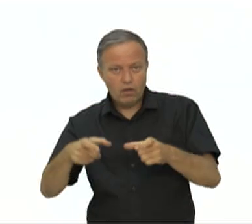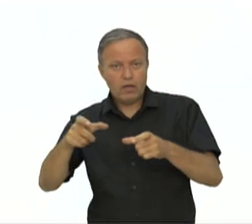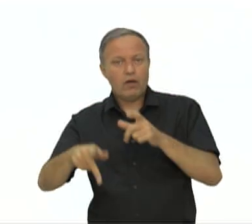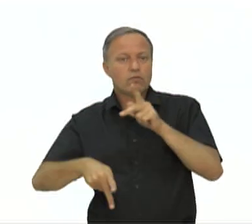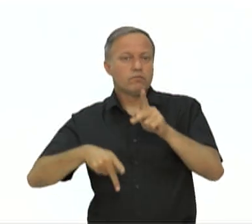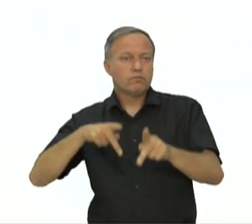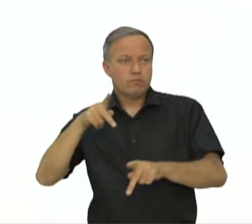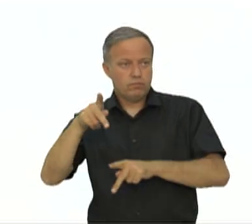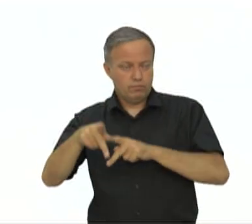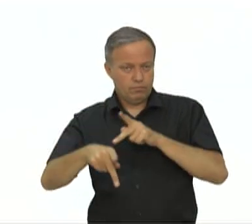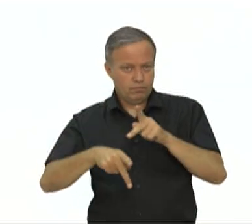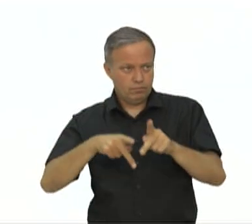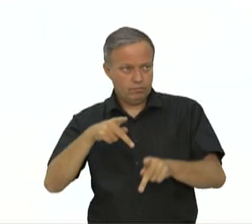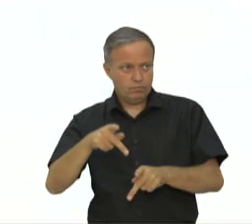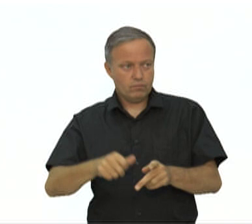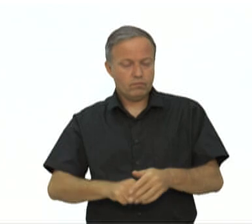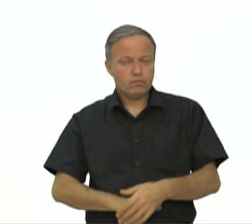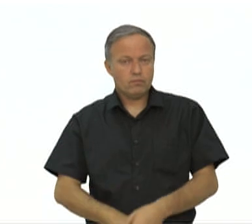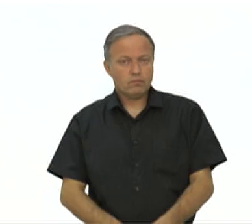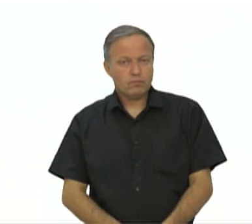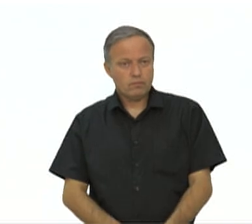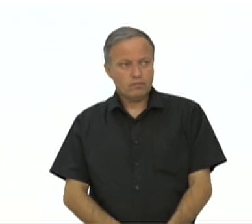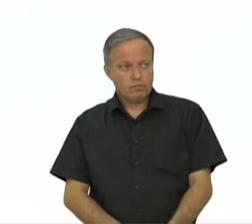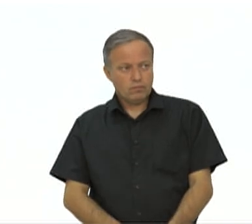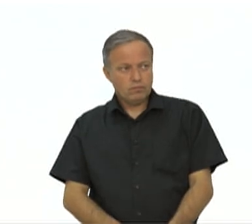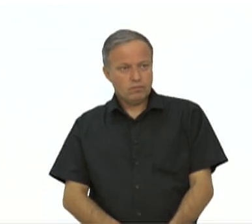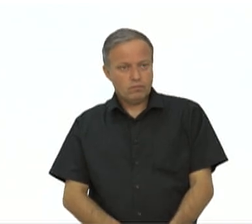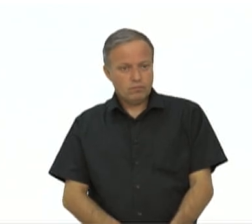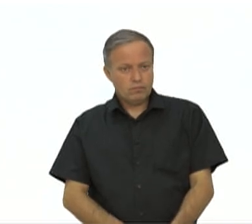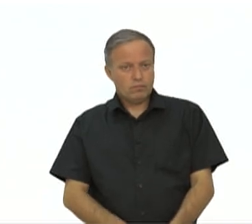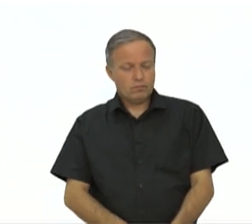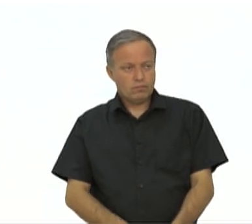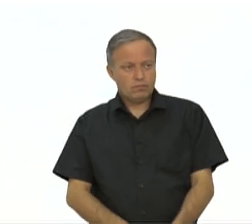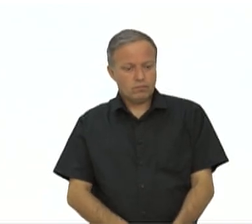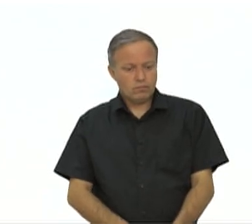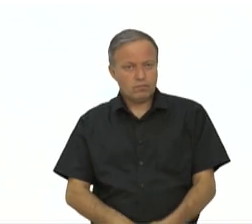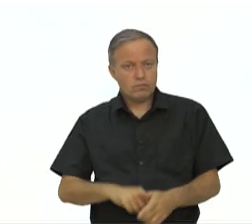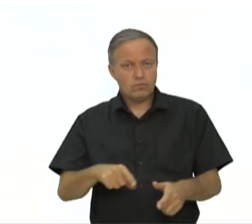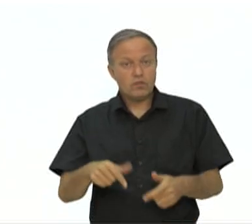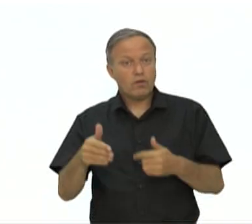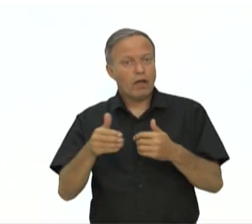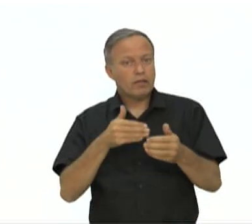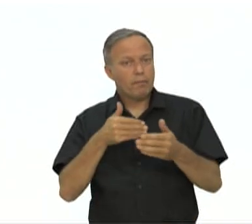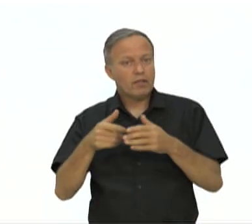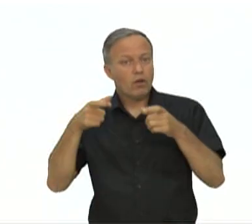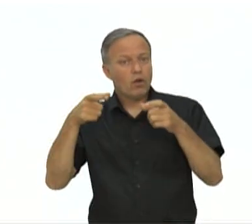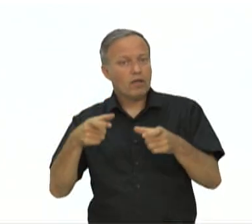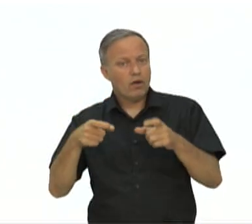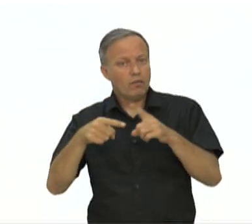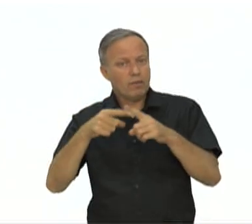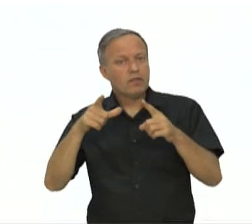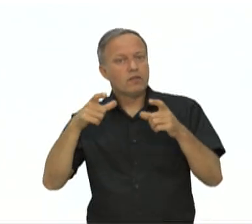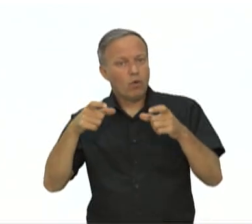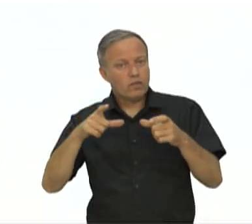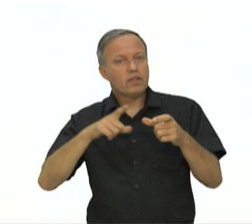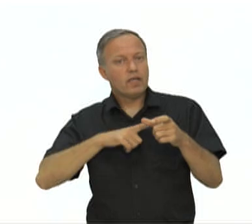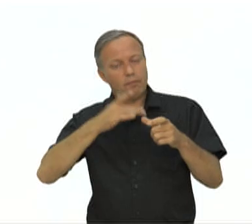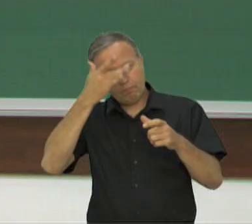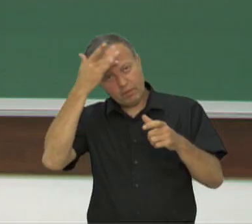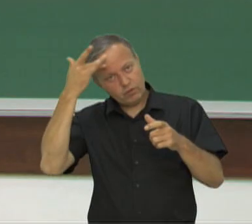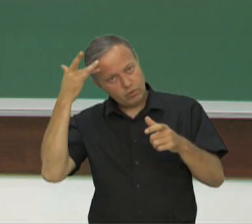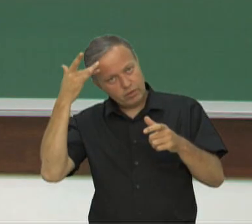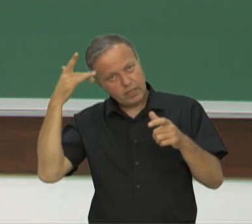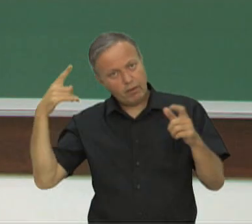foi o que eu acabei de falar para vocês, certo? Então, ela interfere aí nos espaços públicos, né? Lembrando